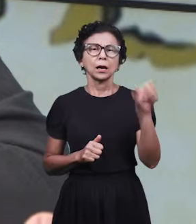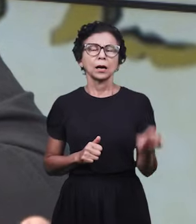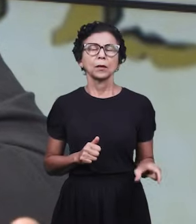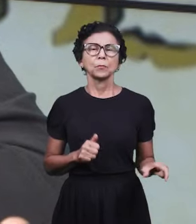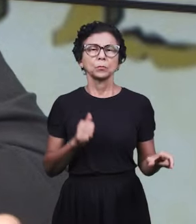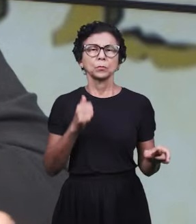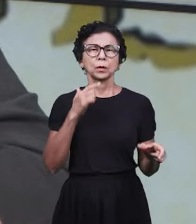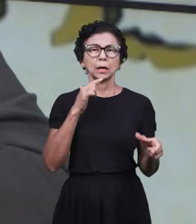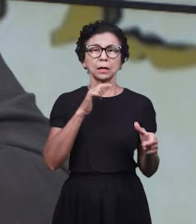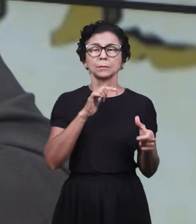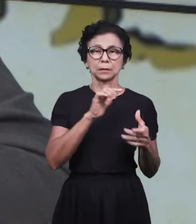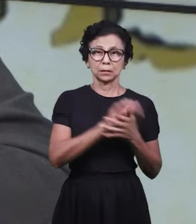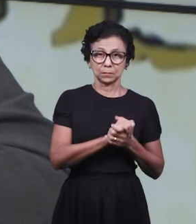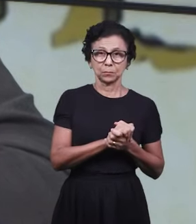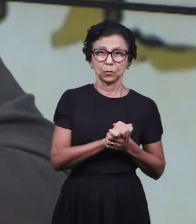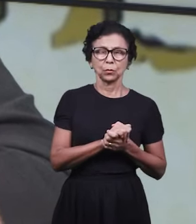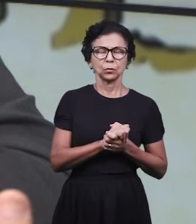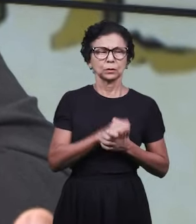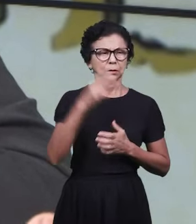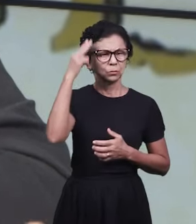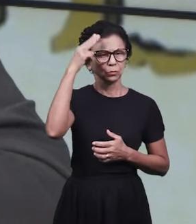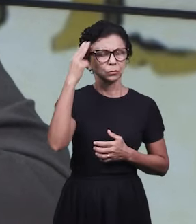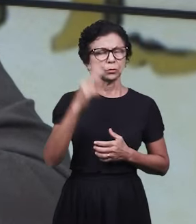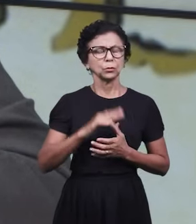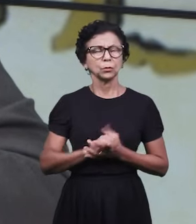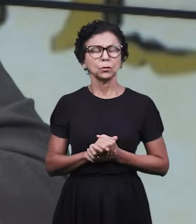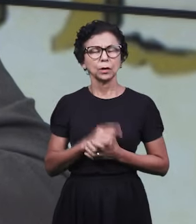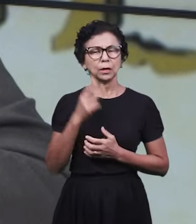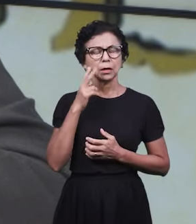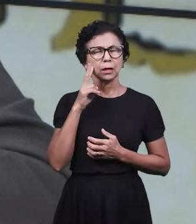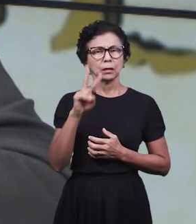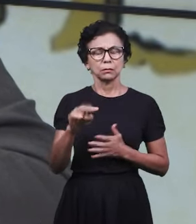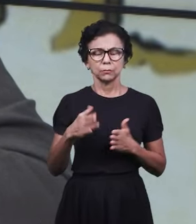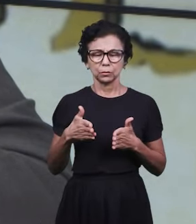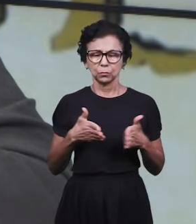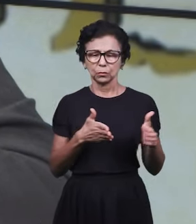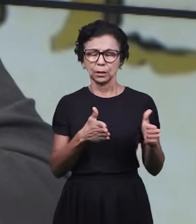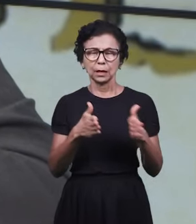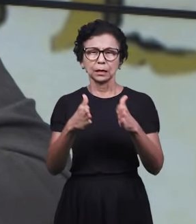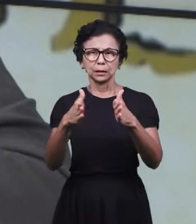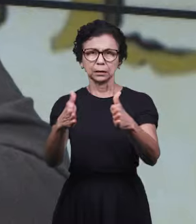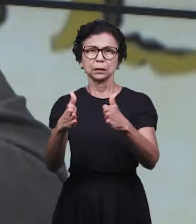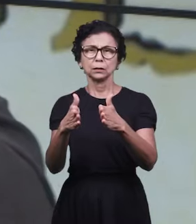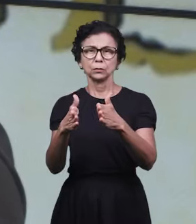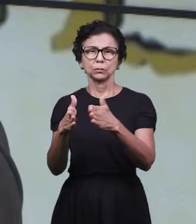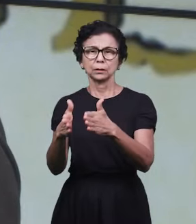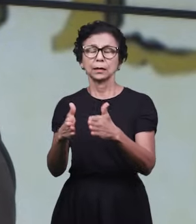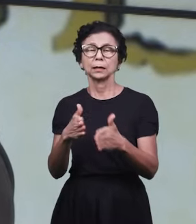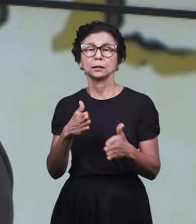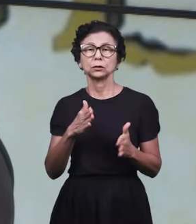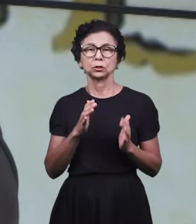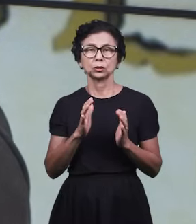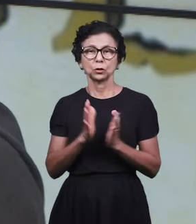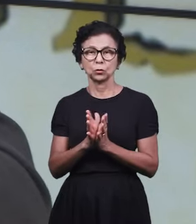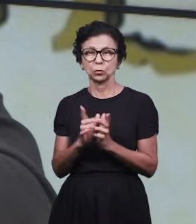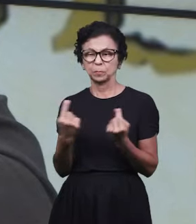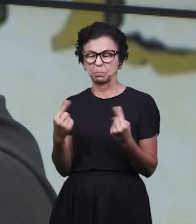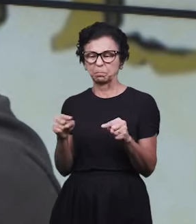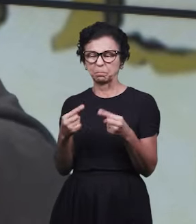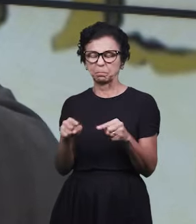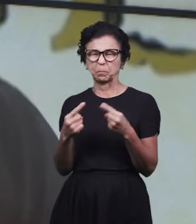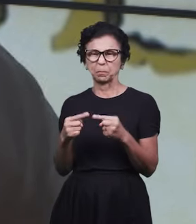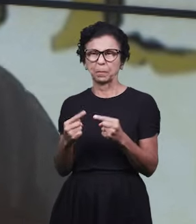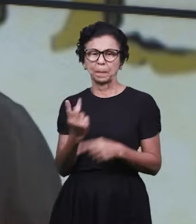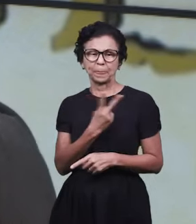nós estávamos num caminho e alguém nos perseguia com o intuito de nos atingir. E